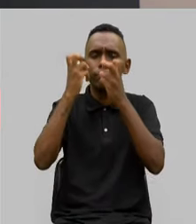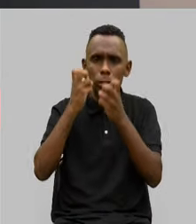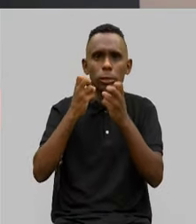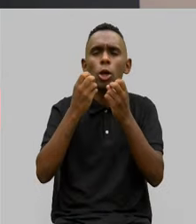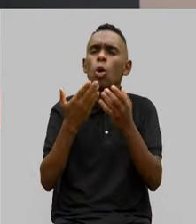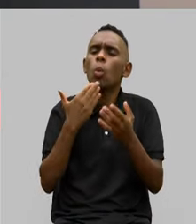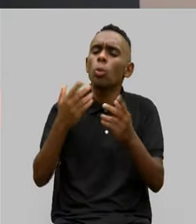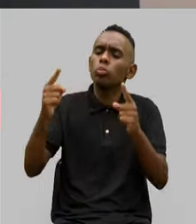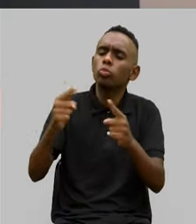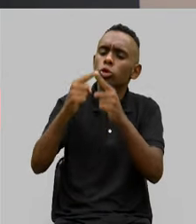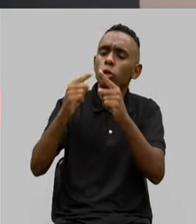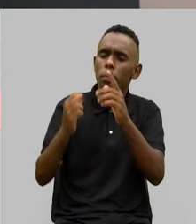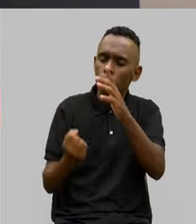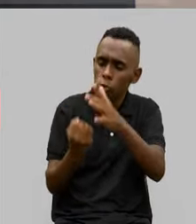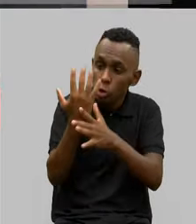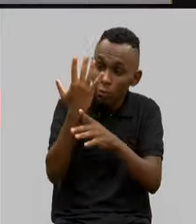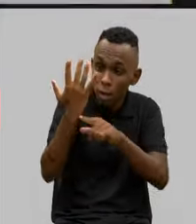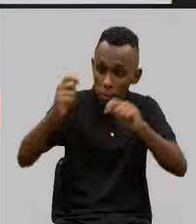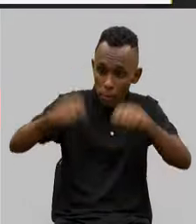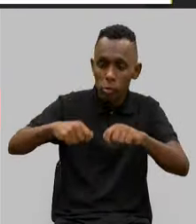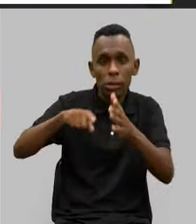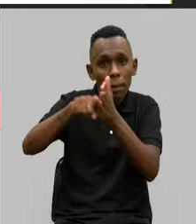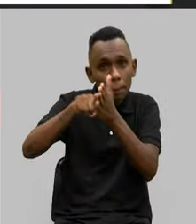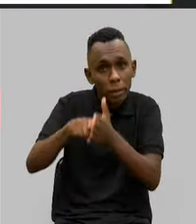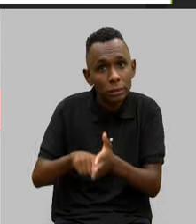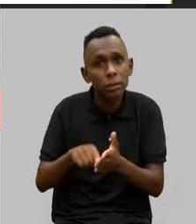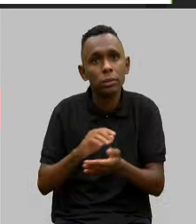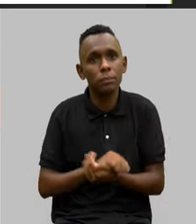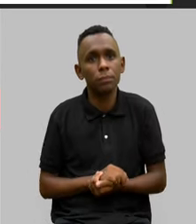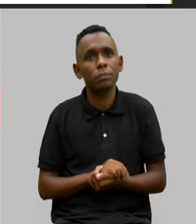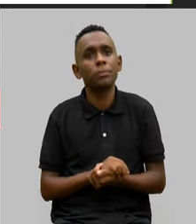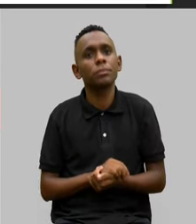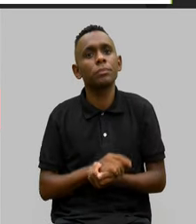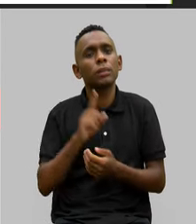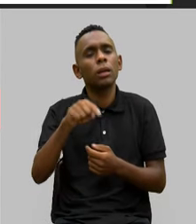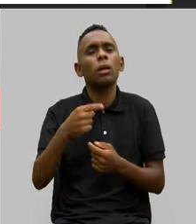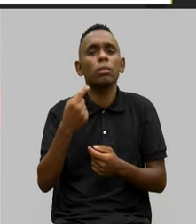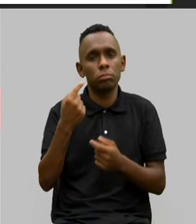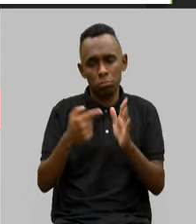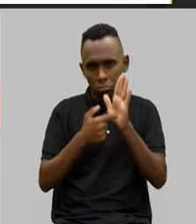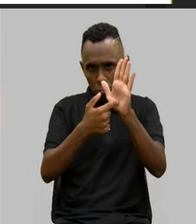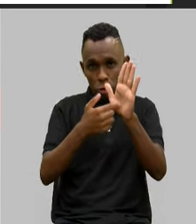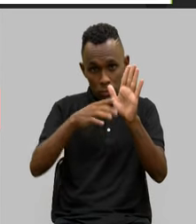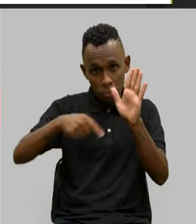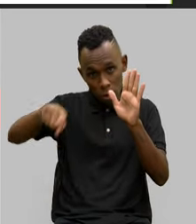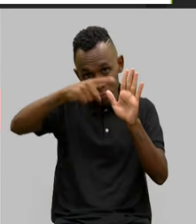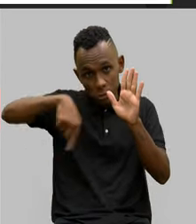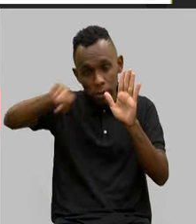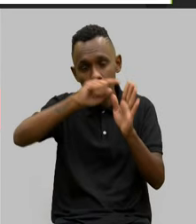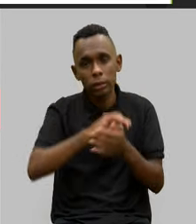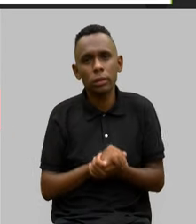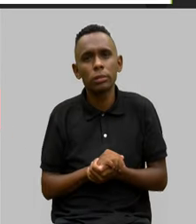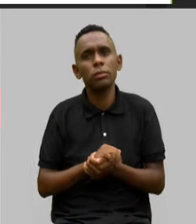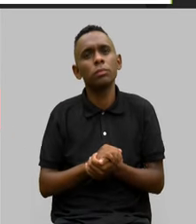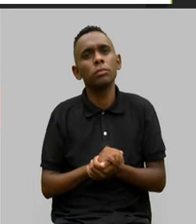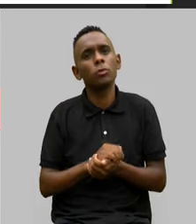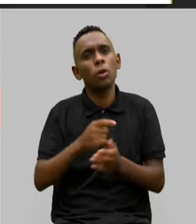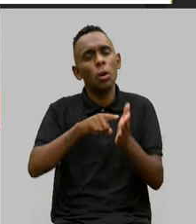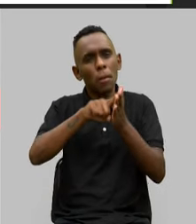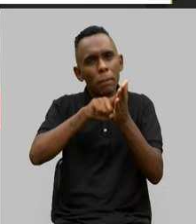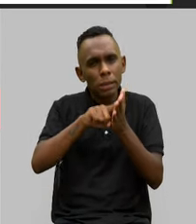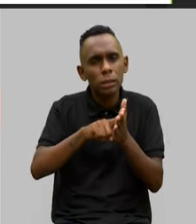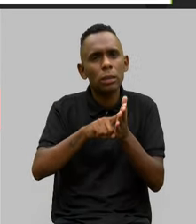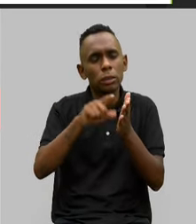planta para poder trabalhar essa é a ideia que eu tô apresentando para vocês aí de um artigo que foi